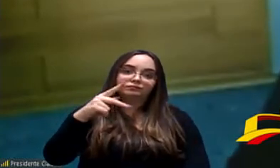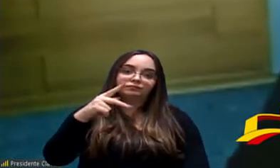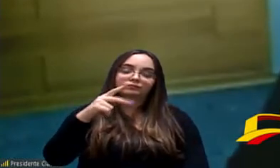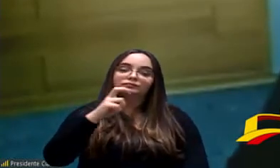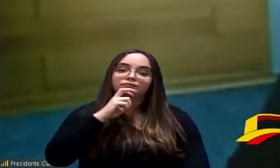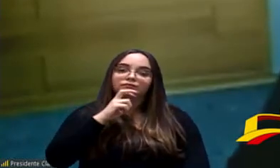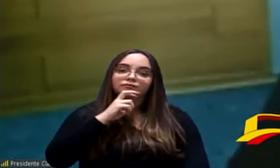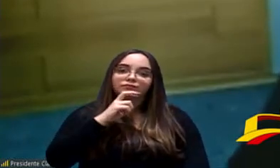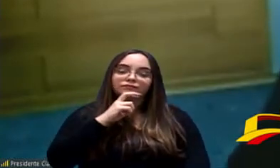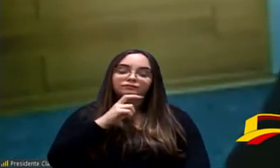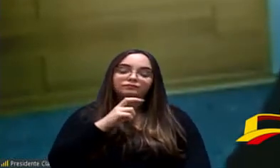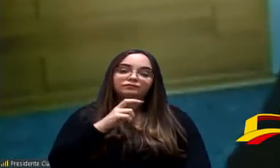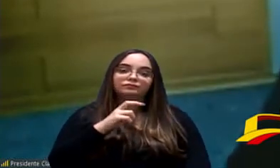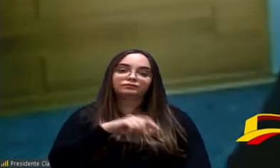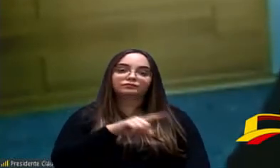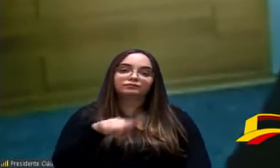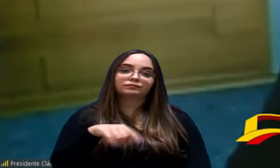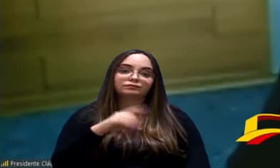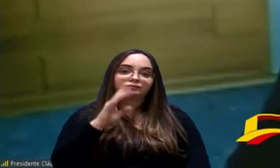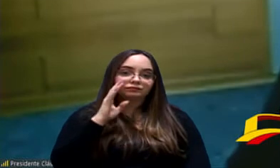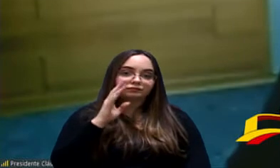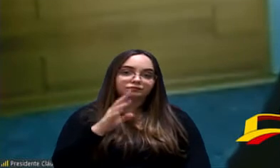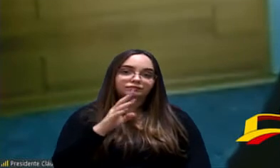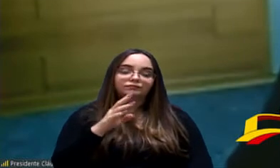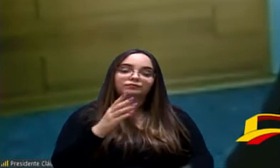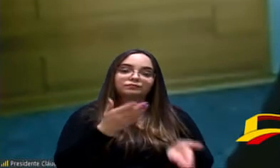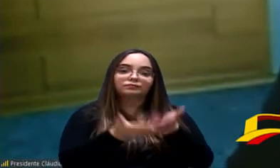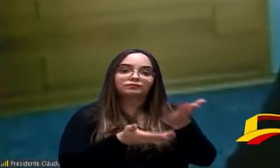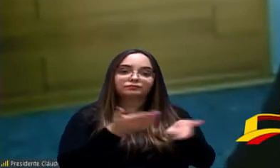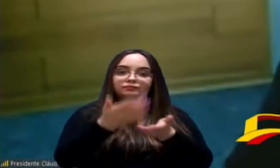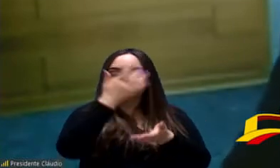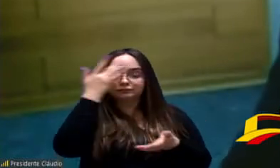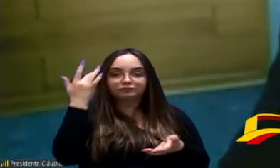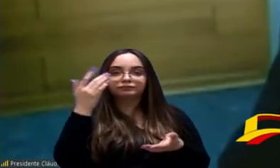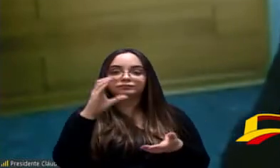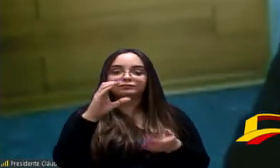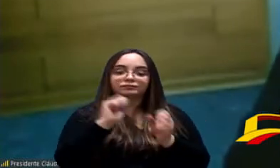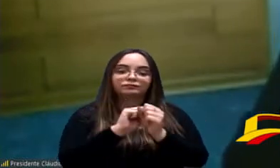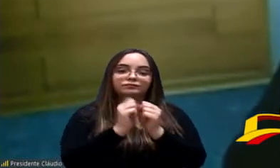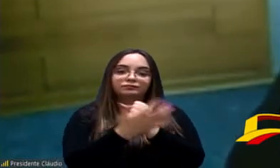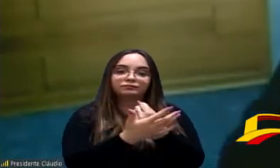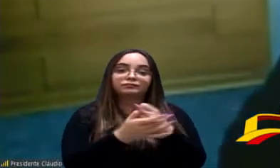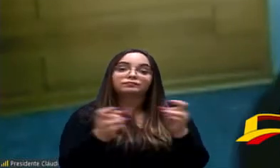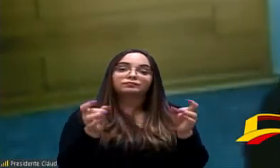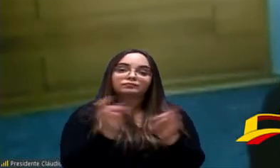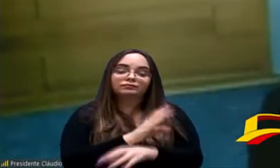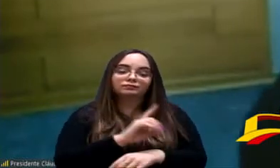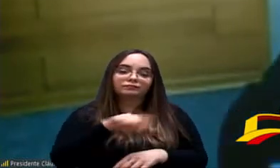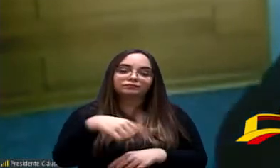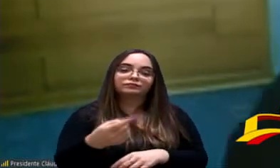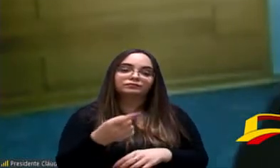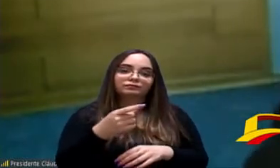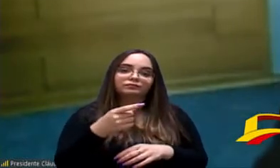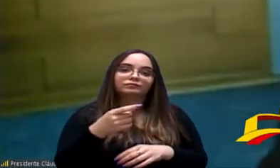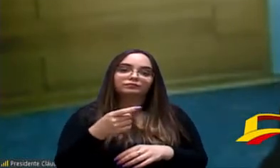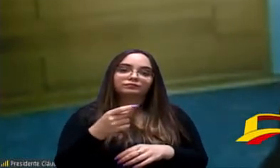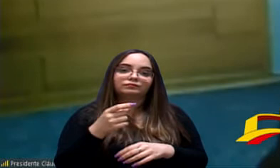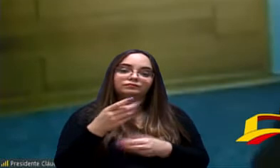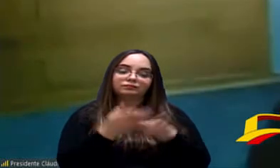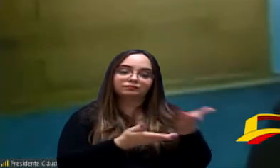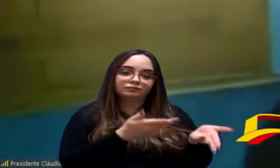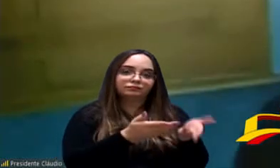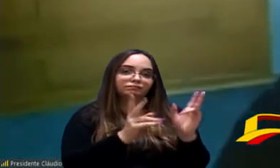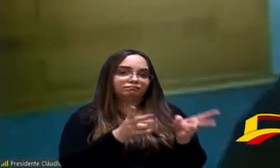implantação do programa Atenção Terapeuta e Pacientes com Sequelas Pós-Covid. Eu coloco